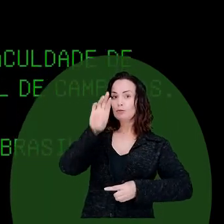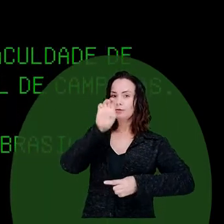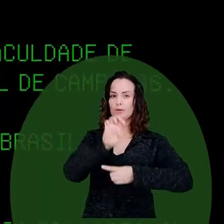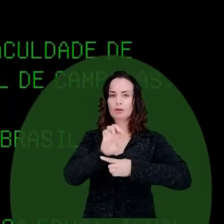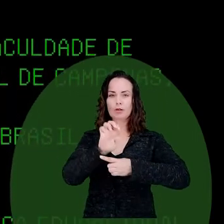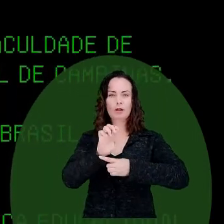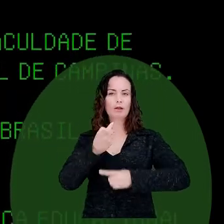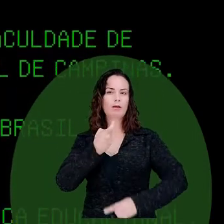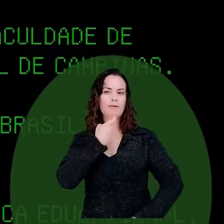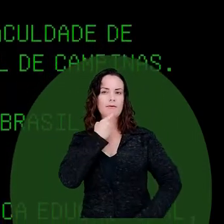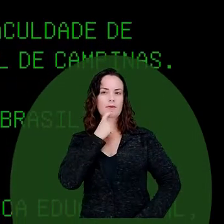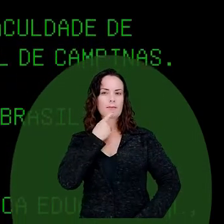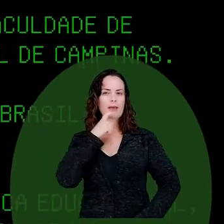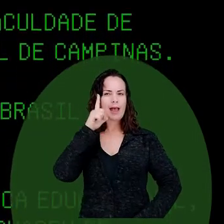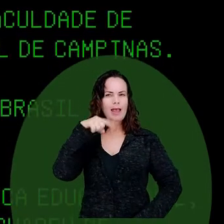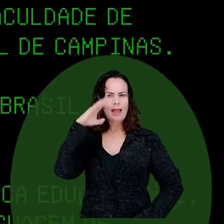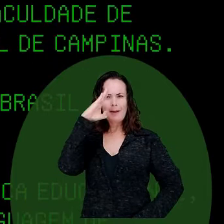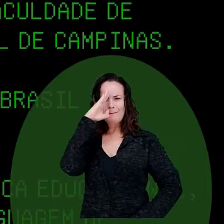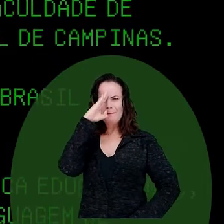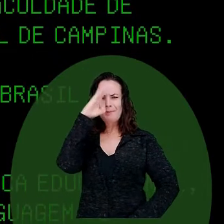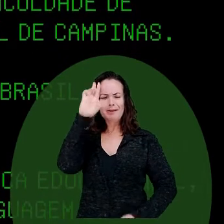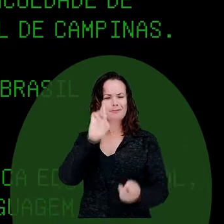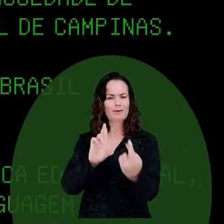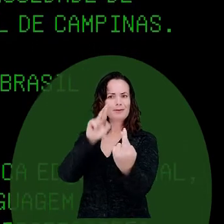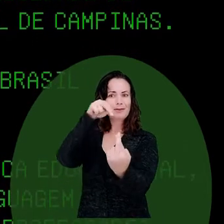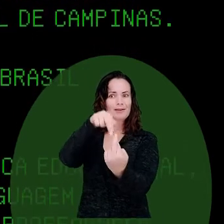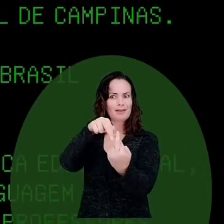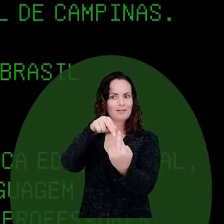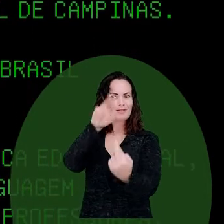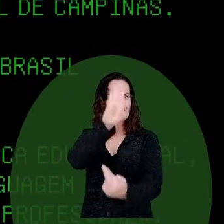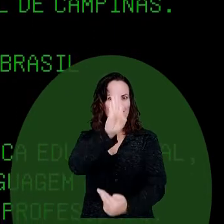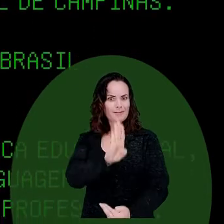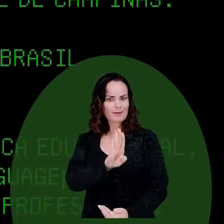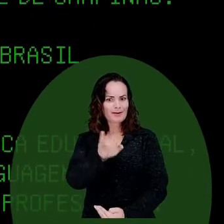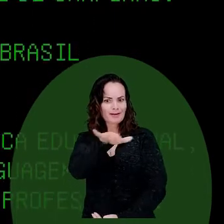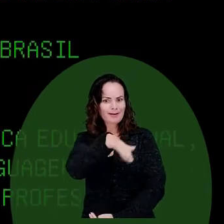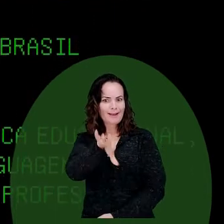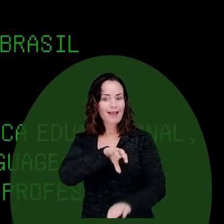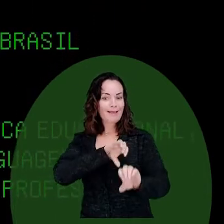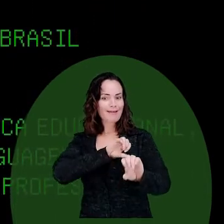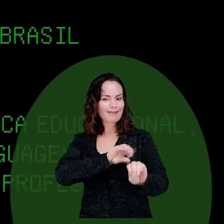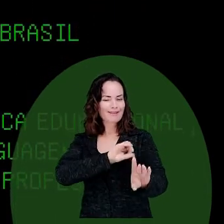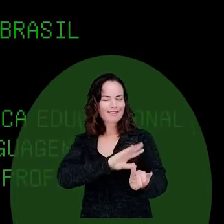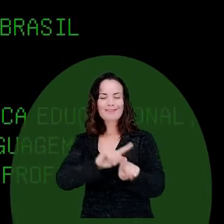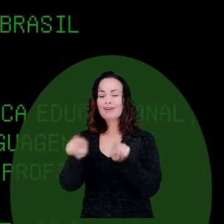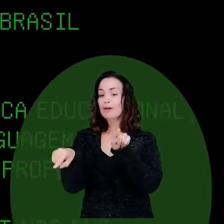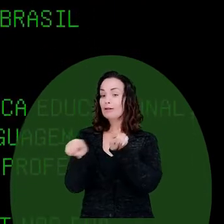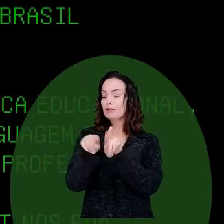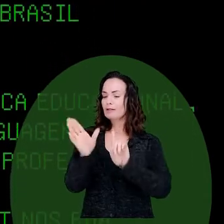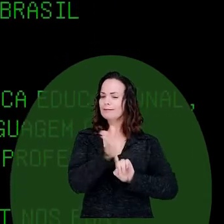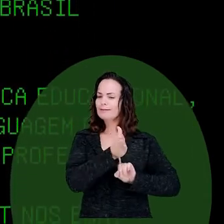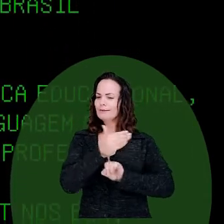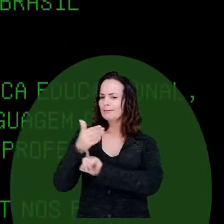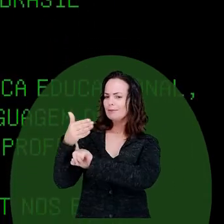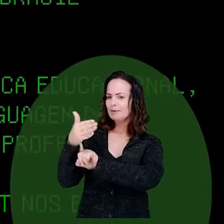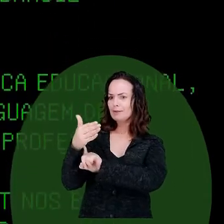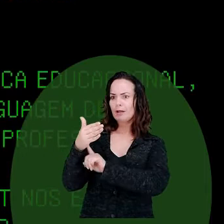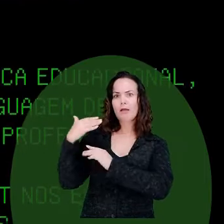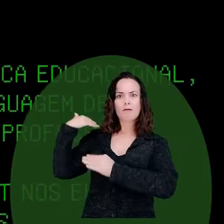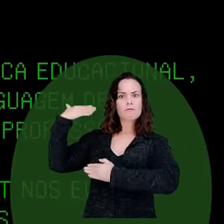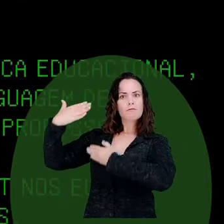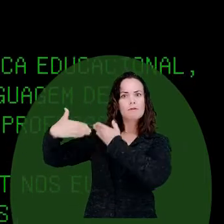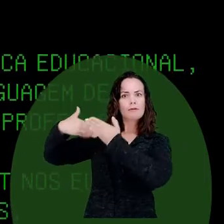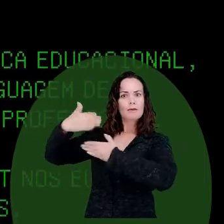É uma das principais referências no Brasil em educação e tecnologia. Ao longo da sua carreira, atuou